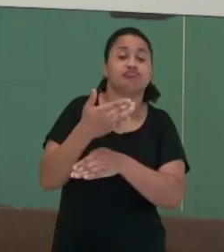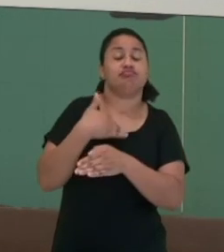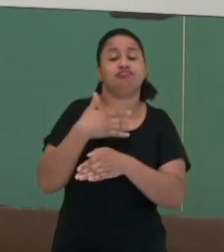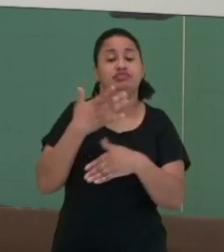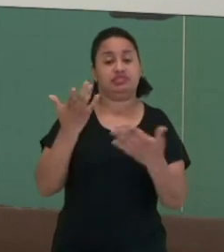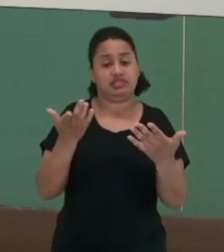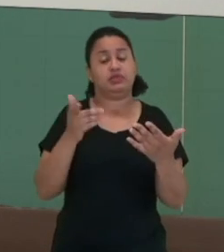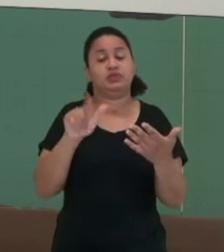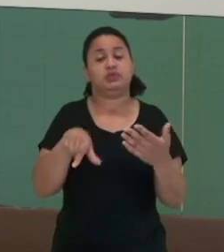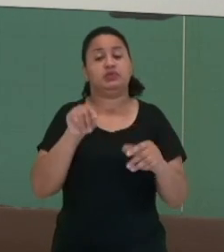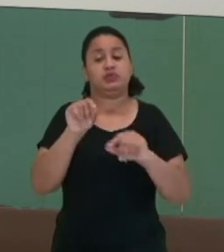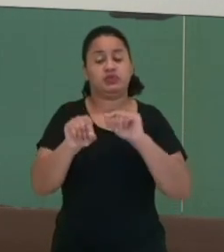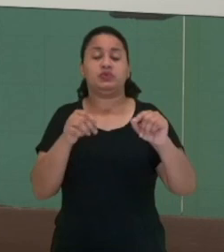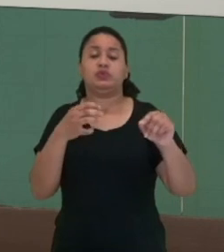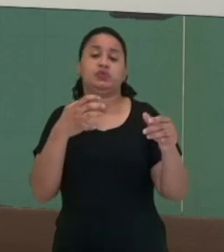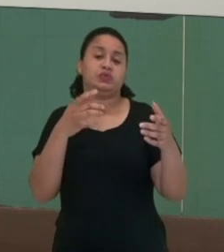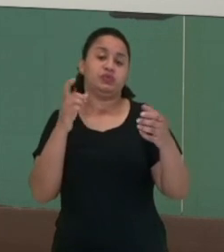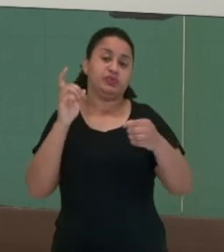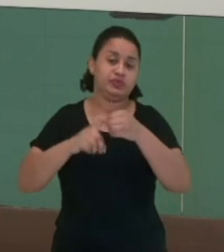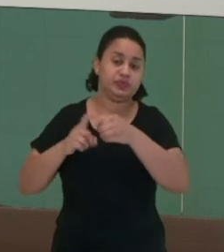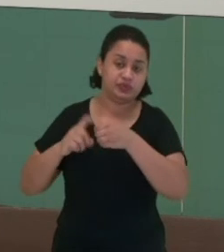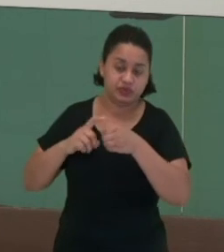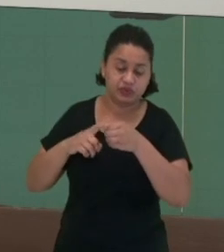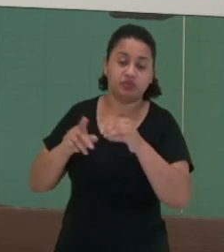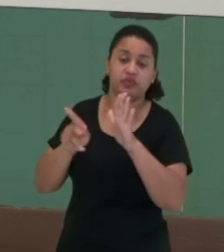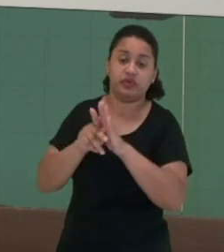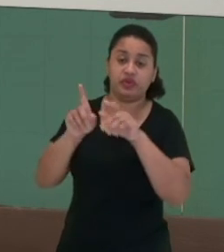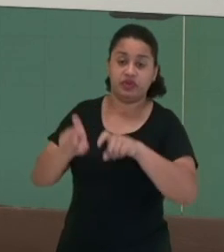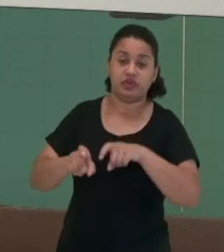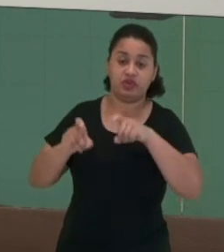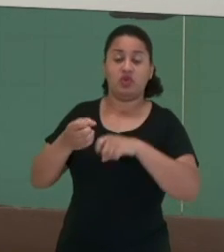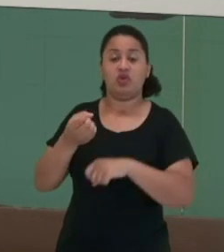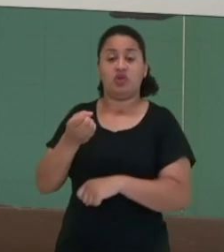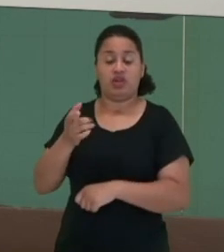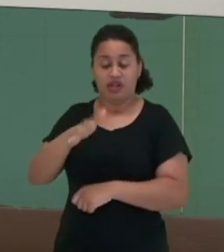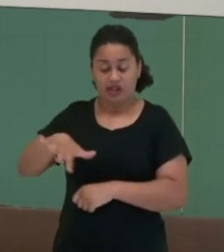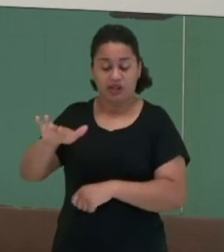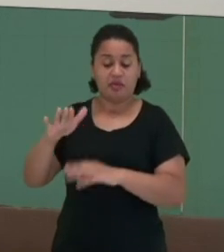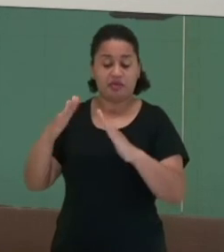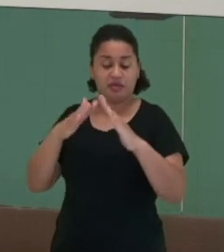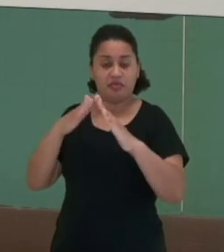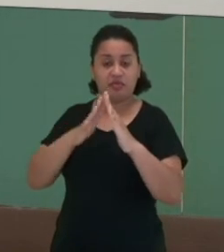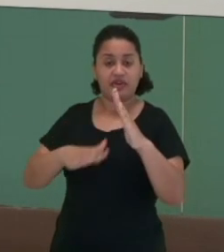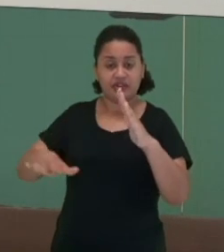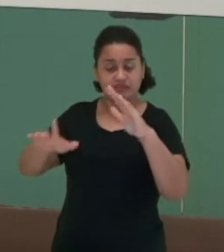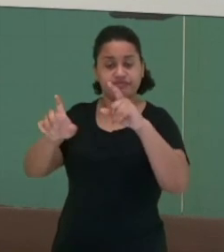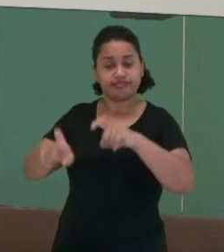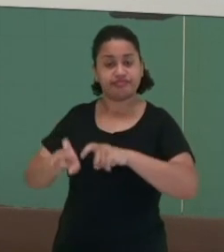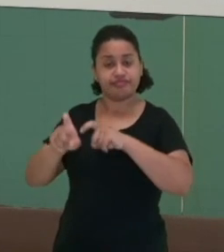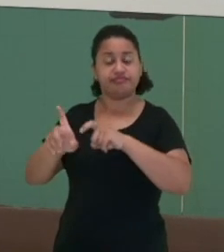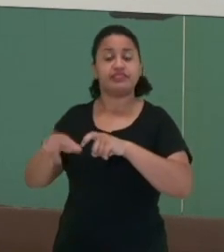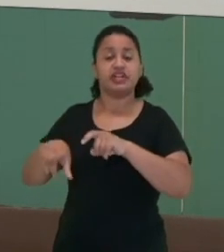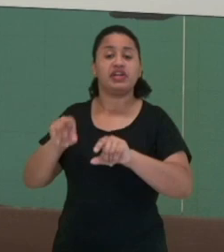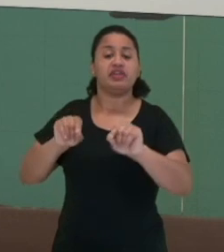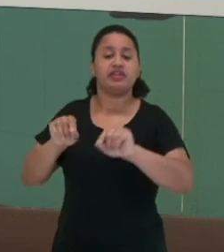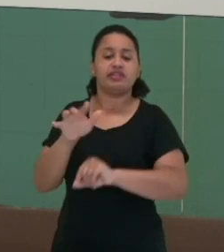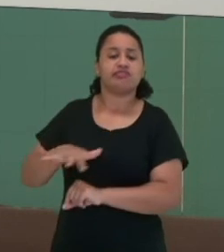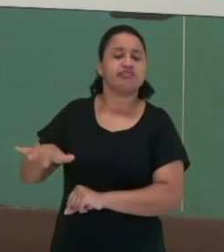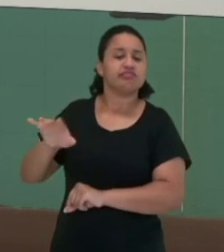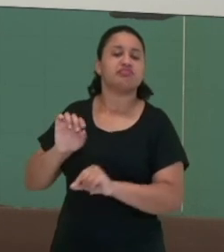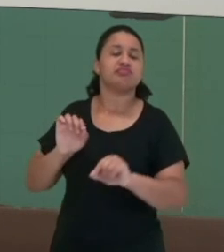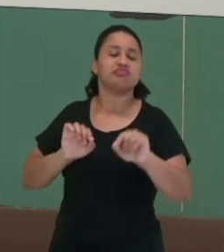caso uma cooperativa agrícola, ele seja daquela região, ele seja agricultor, é a